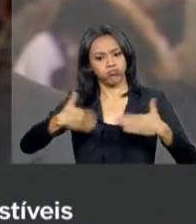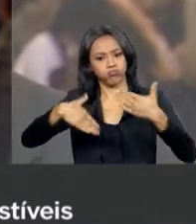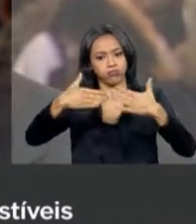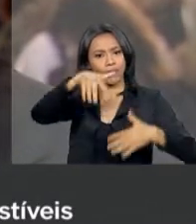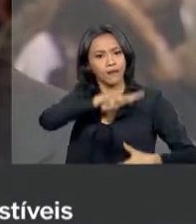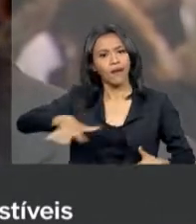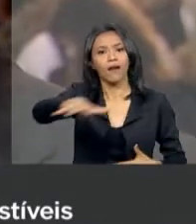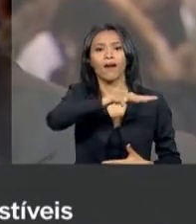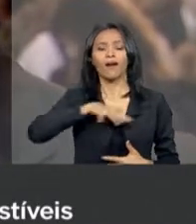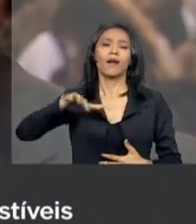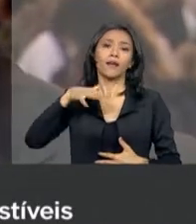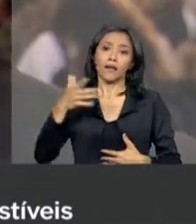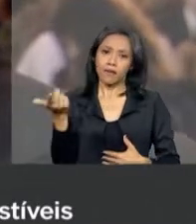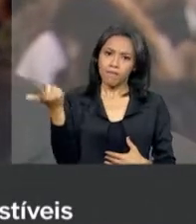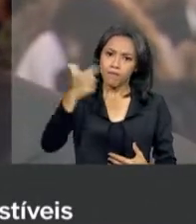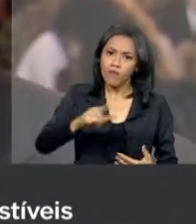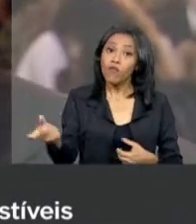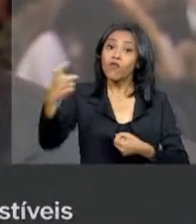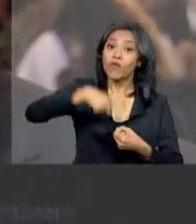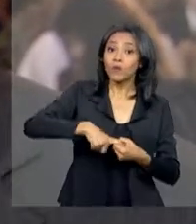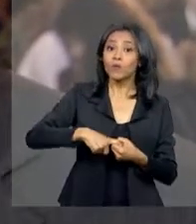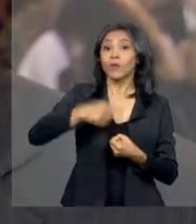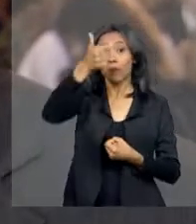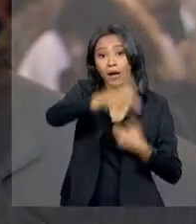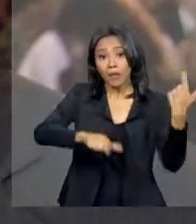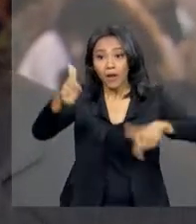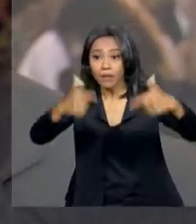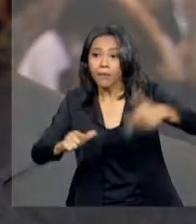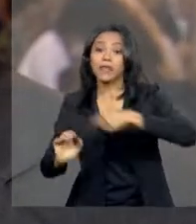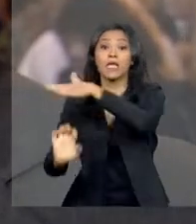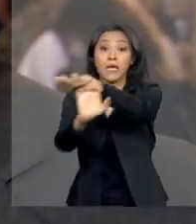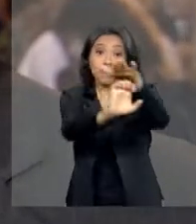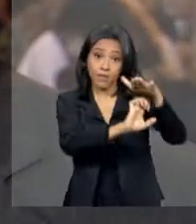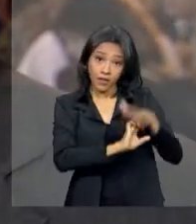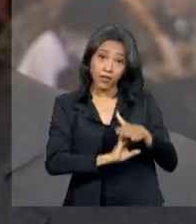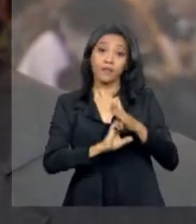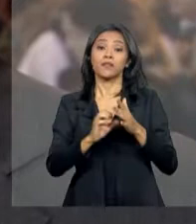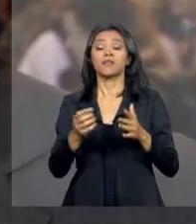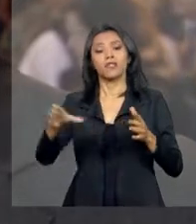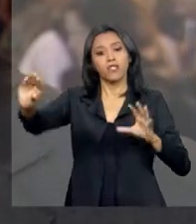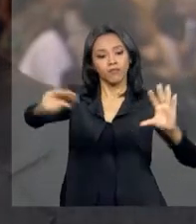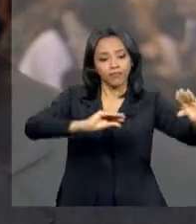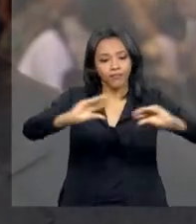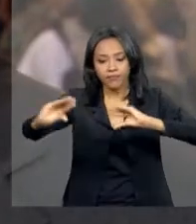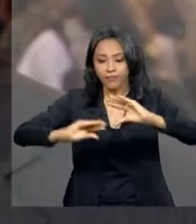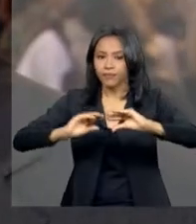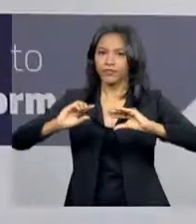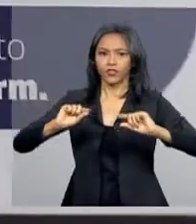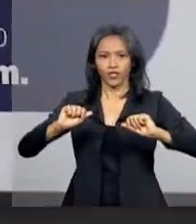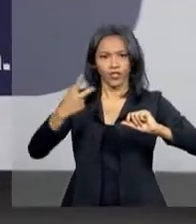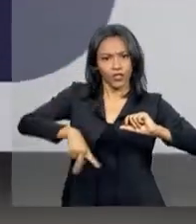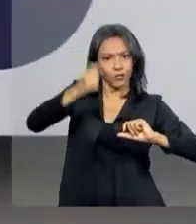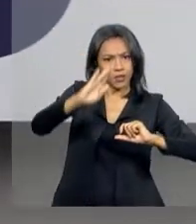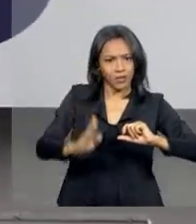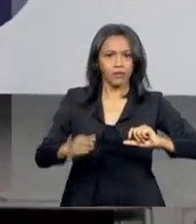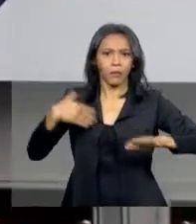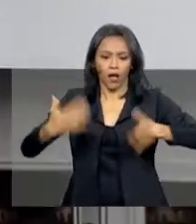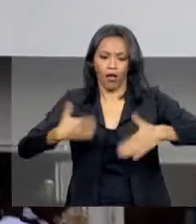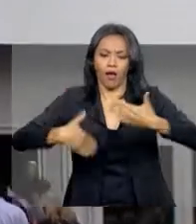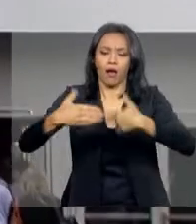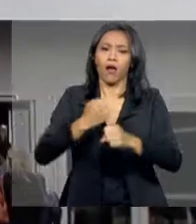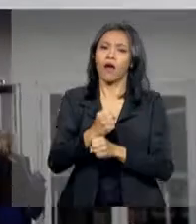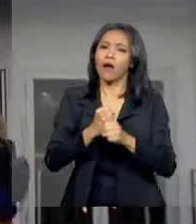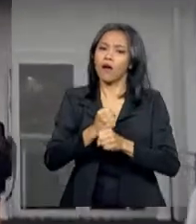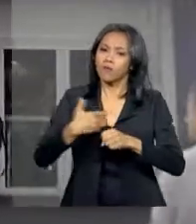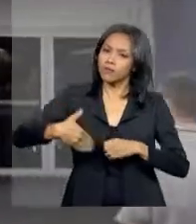atraiu de volta todas as empresas todos os investimentos necessários pra voltar crescendo sejam legais nos próximos